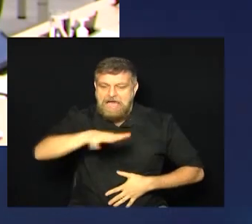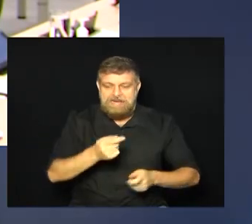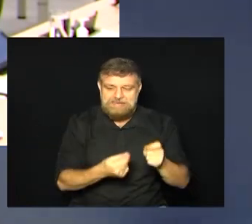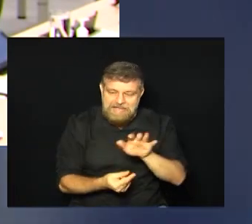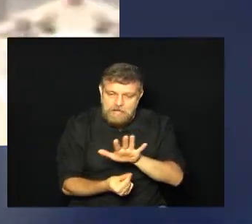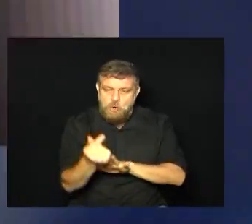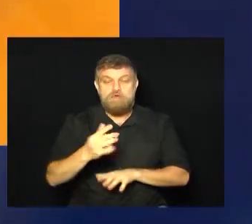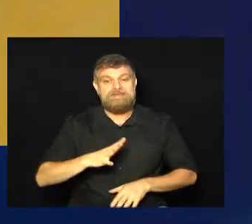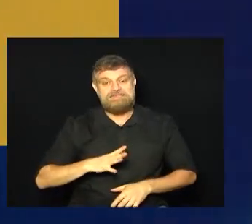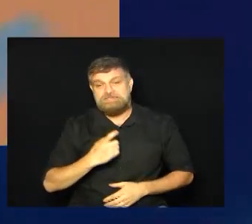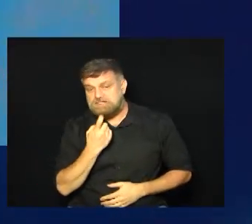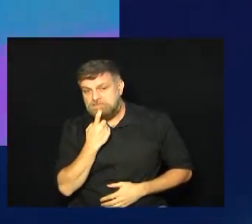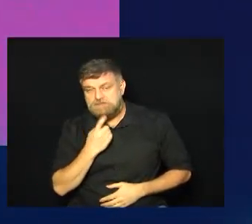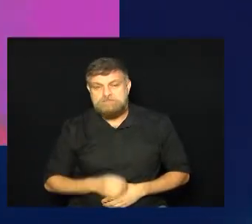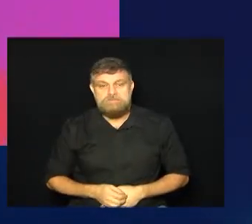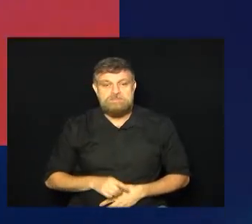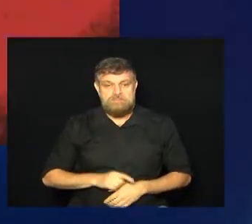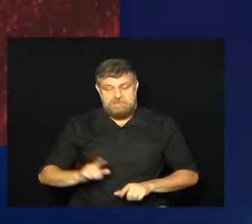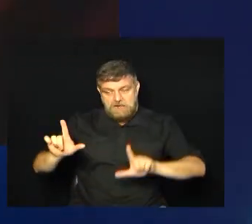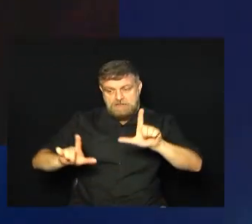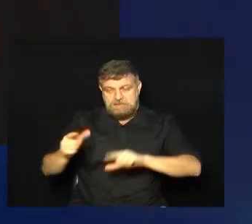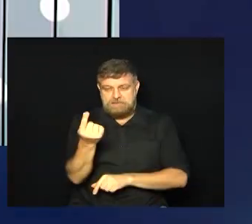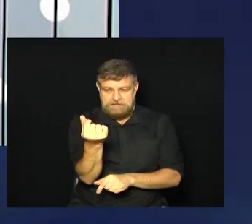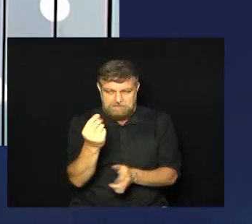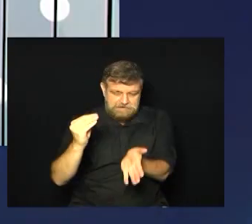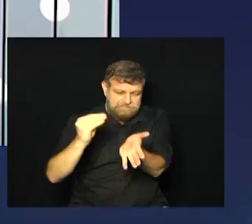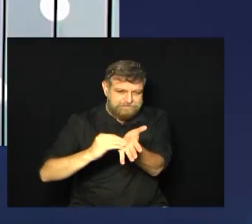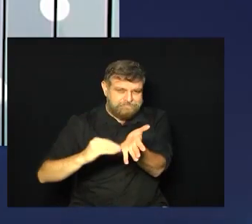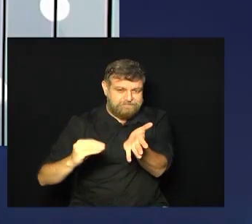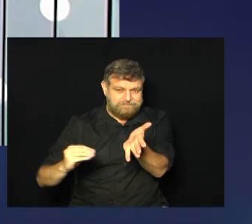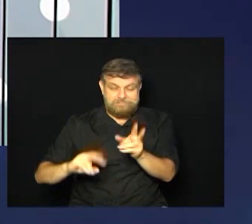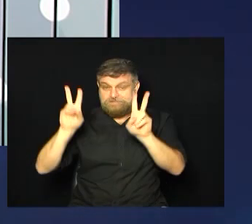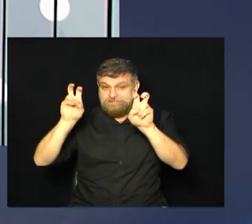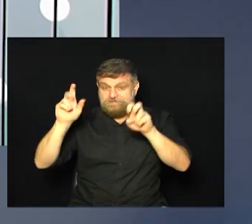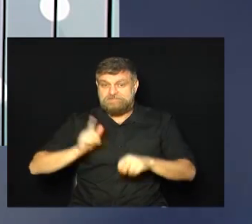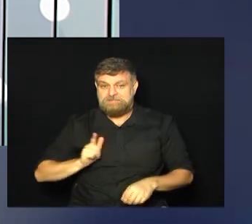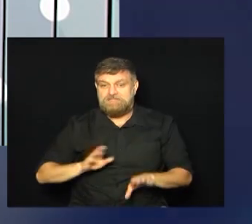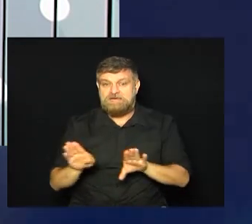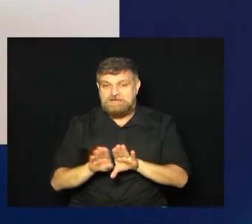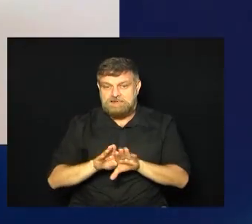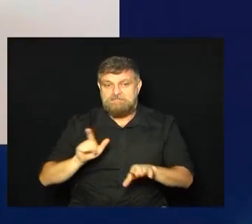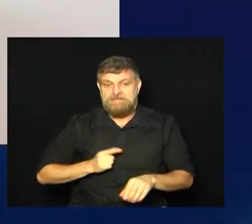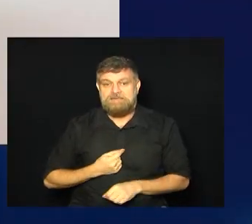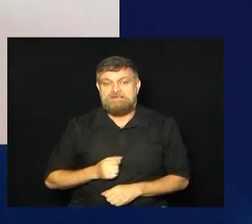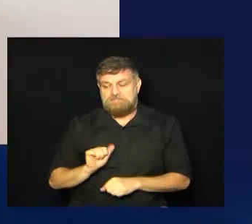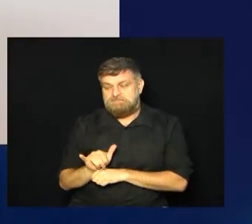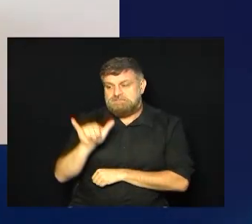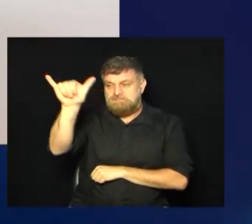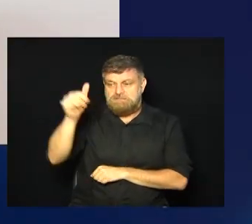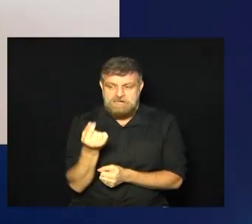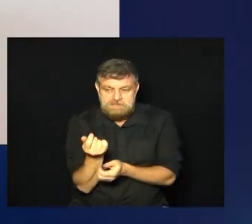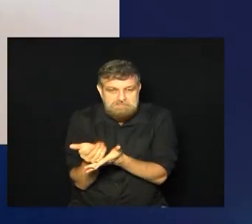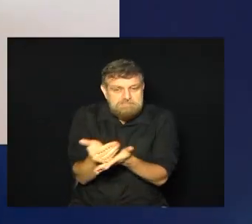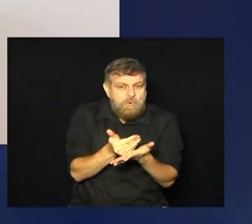economia da cidade. O quadro Na Ponta do Lápis fala sobre cashback e milhas. Você sabe